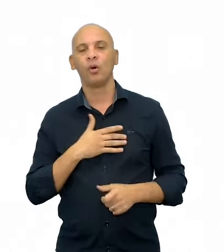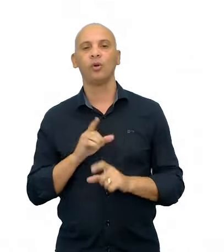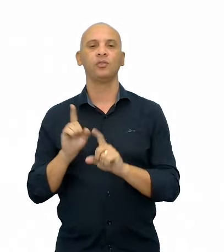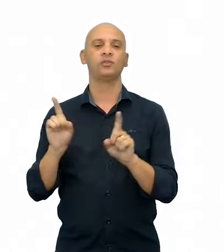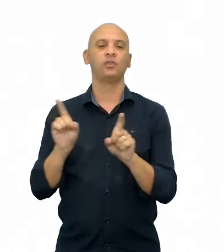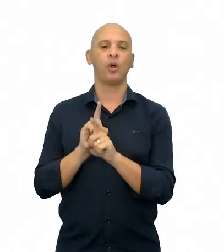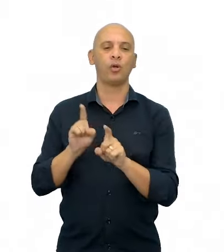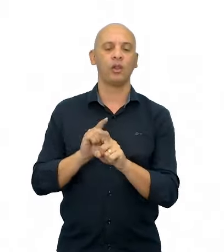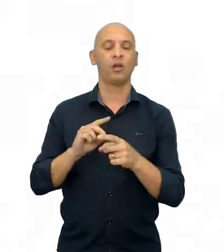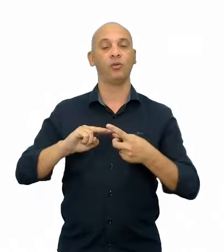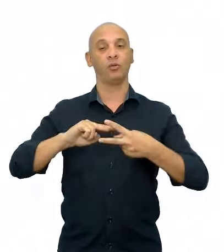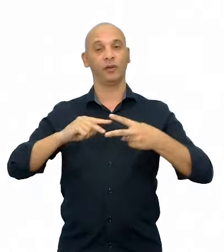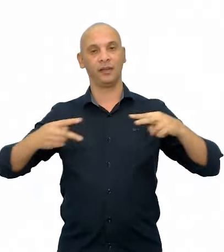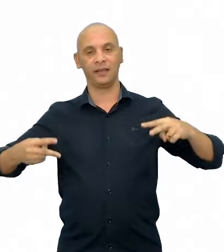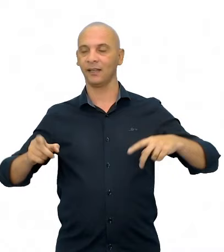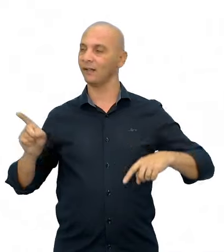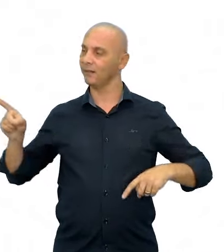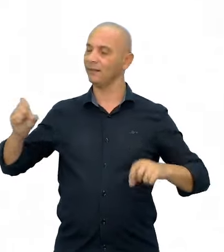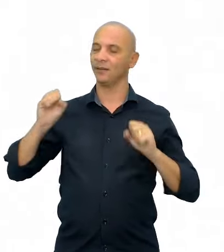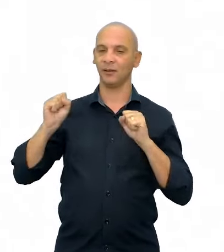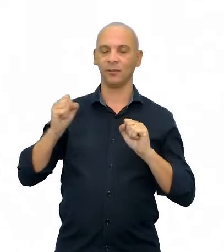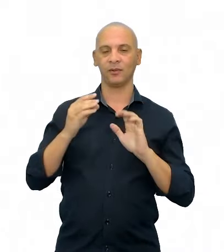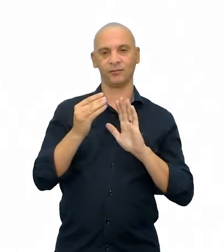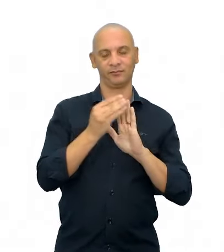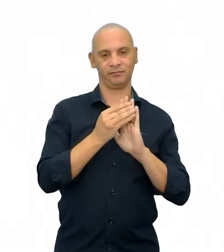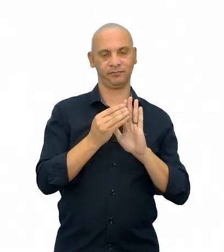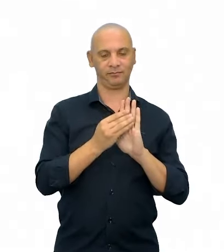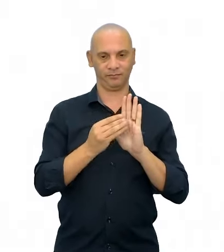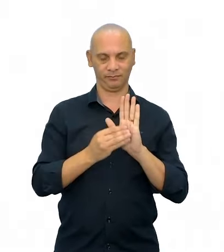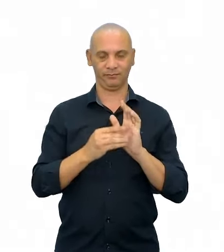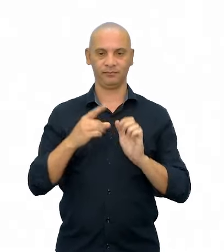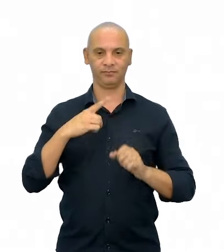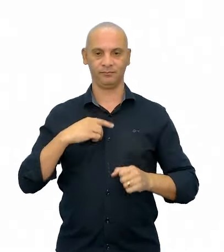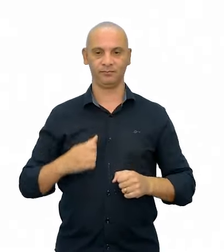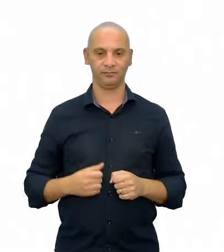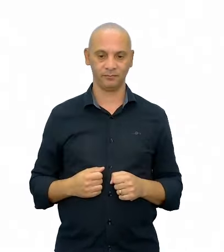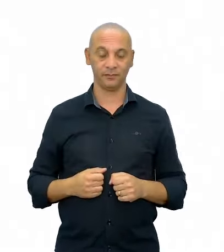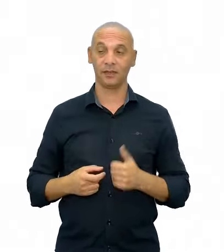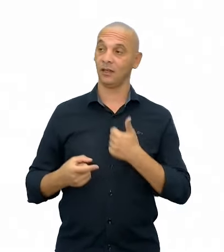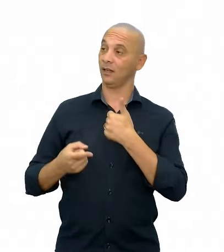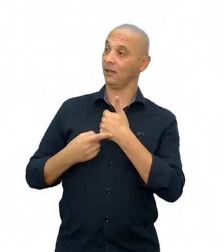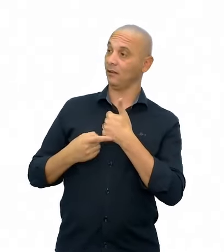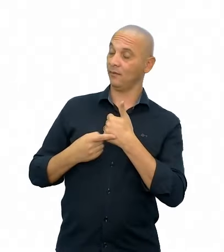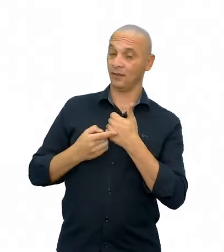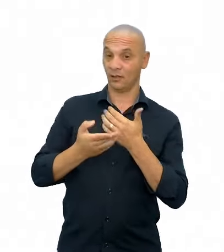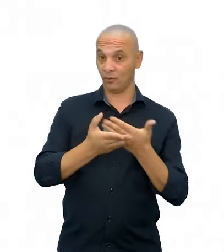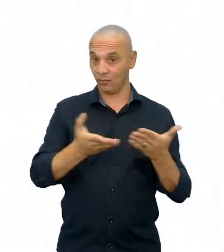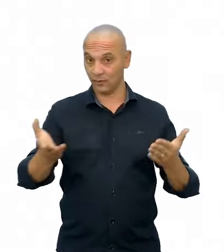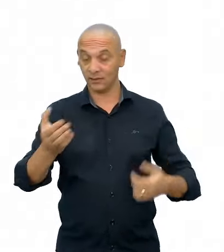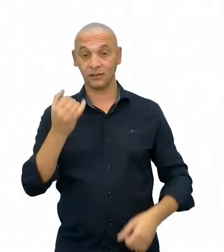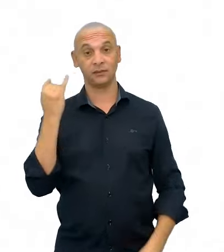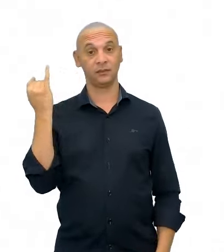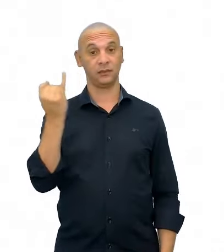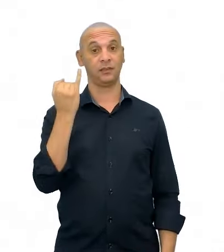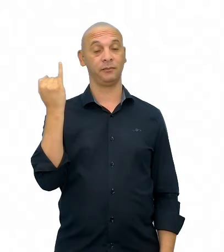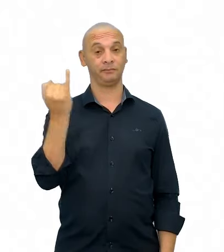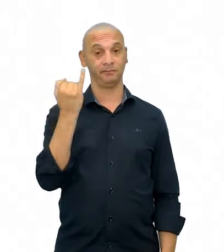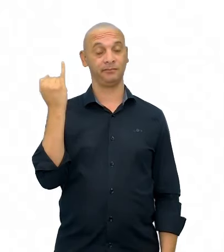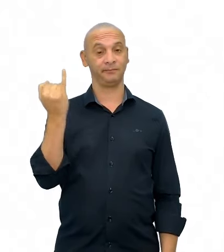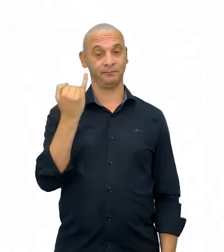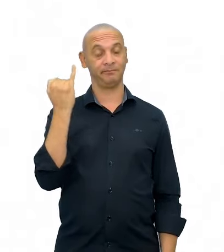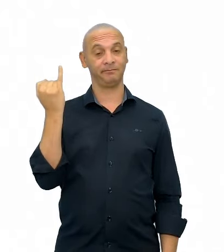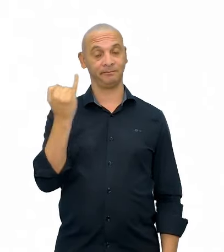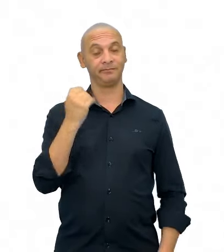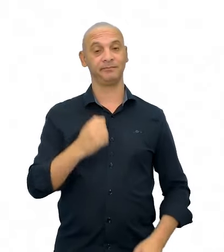do link ou do QR Code disponível nessa tela. A avaliação de todos vocês, professores, ela